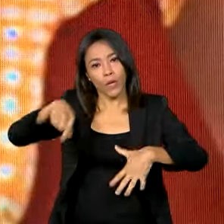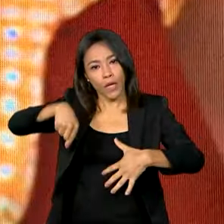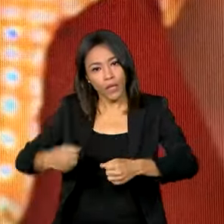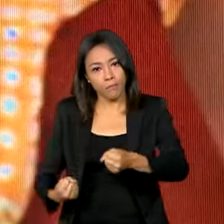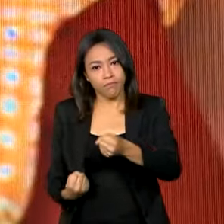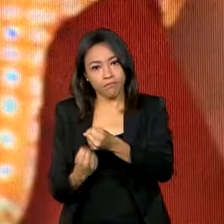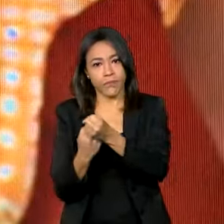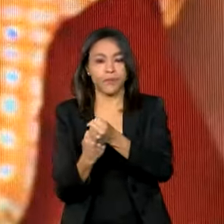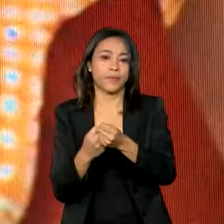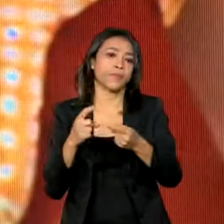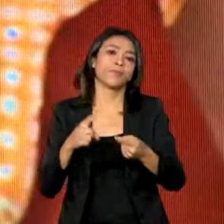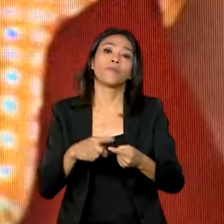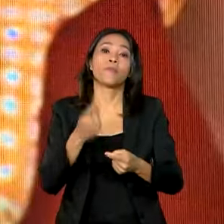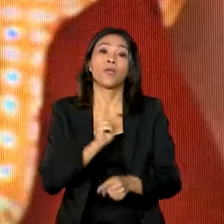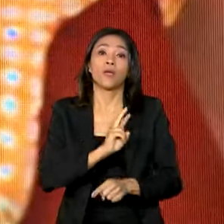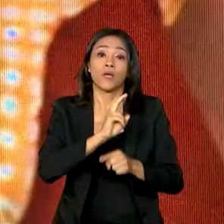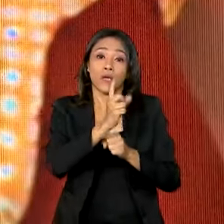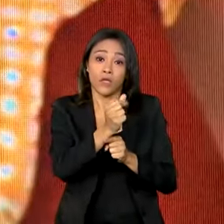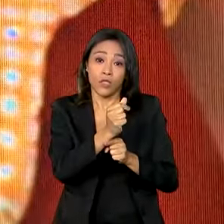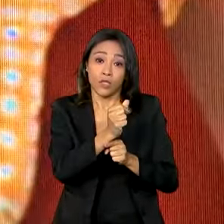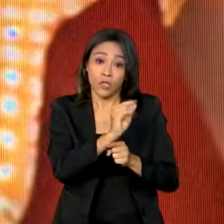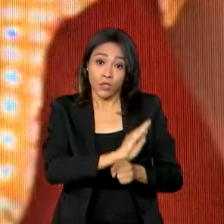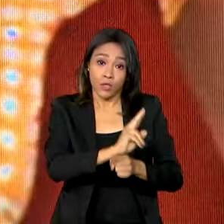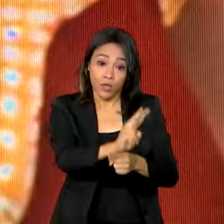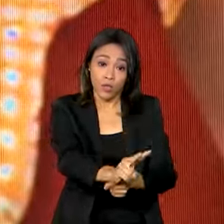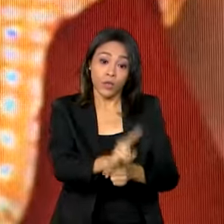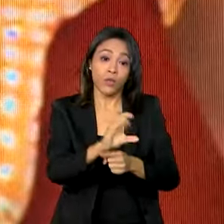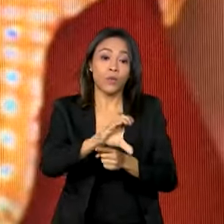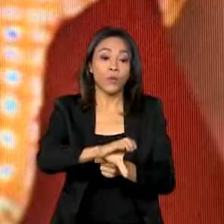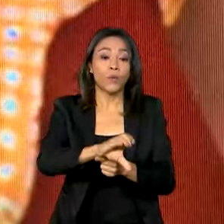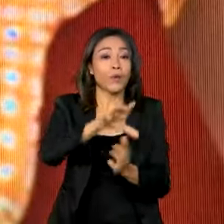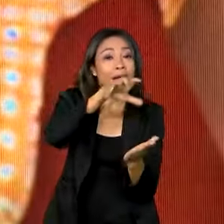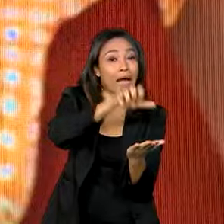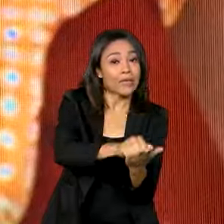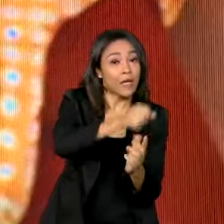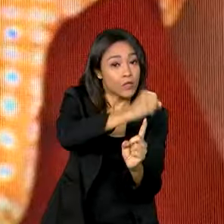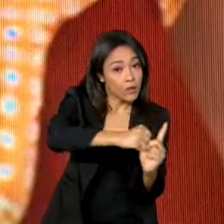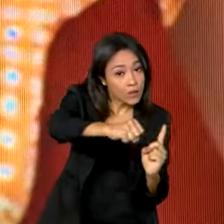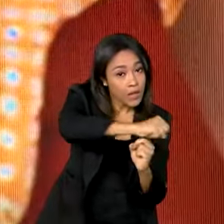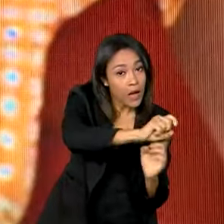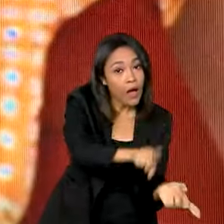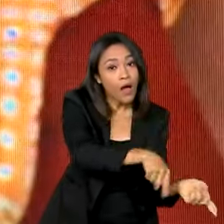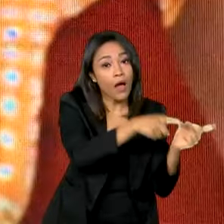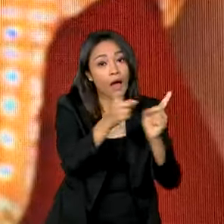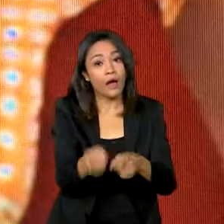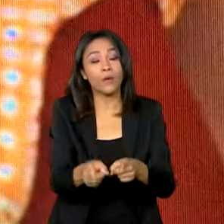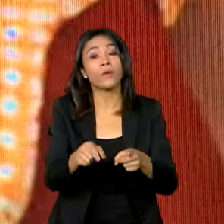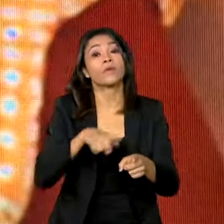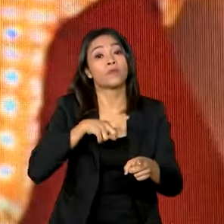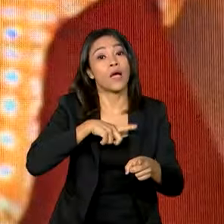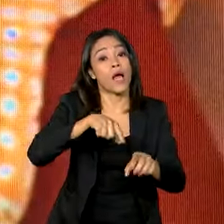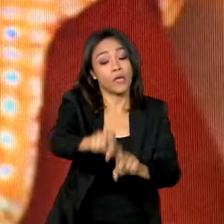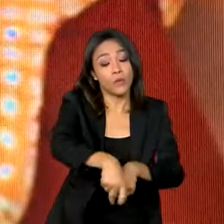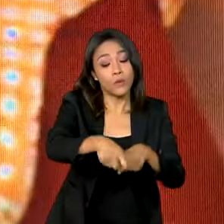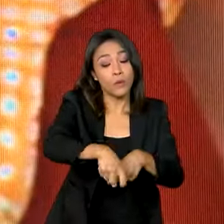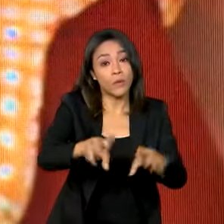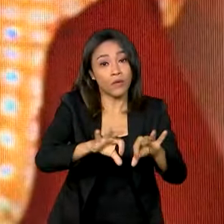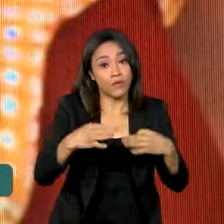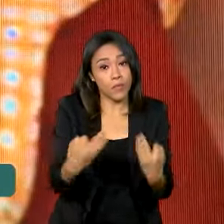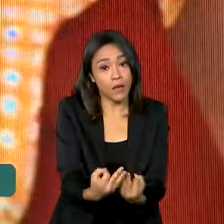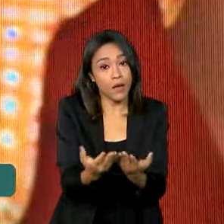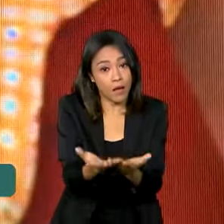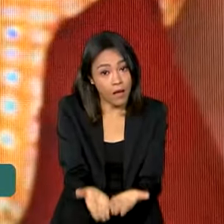Crédito, desde o CadÚnico, Wellington, passando pela agricultura familiar,